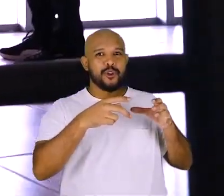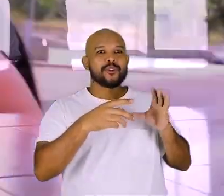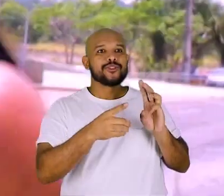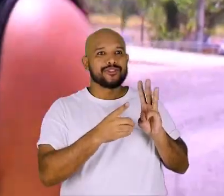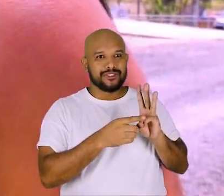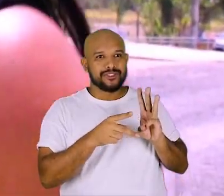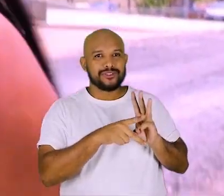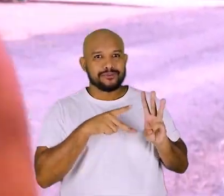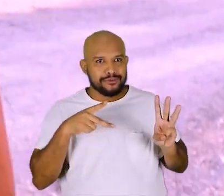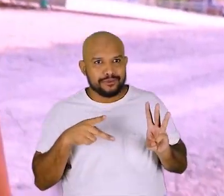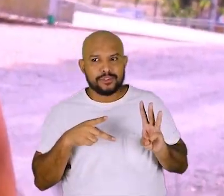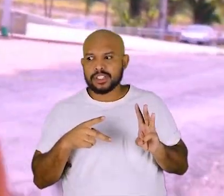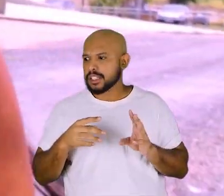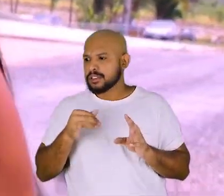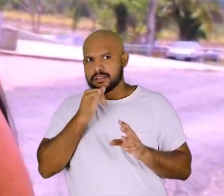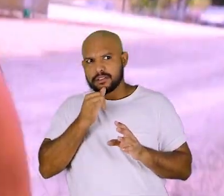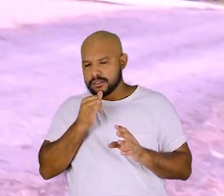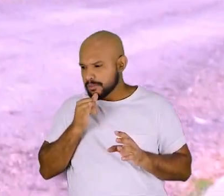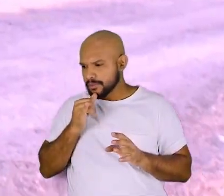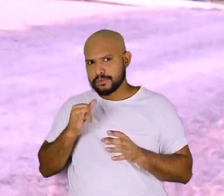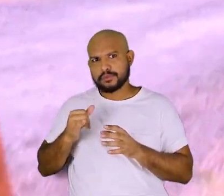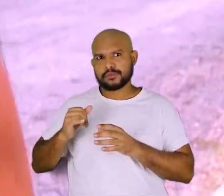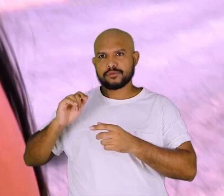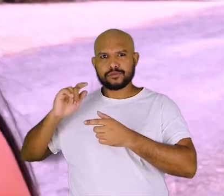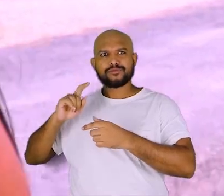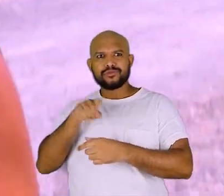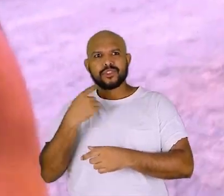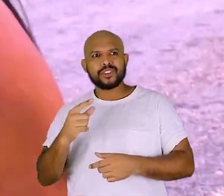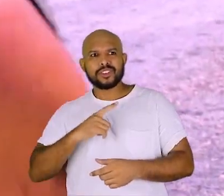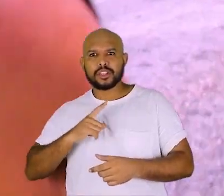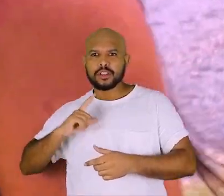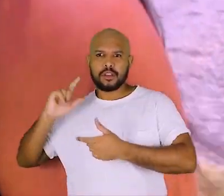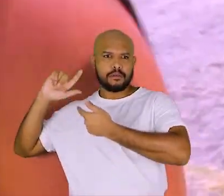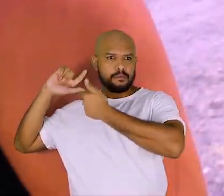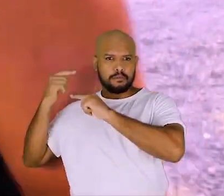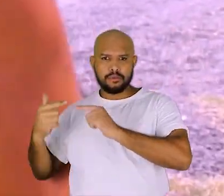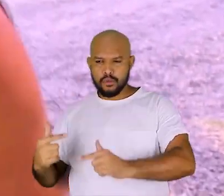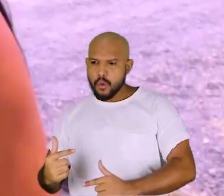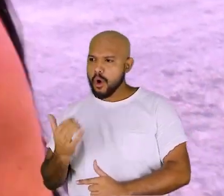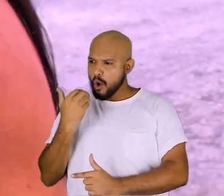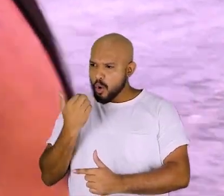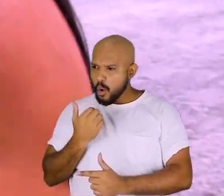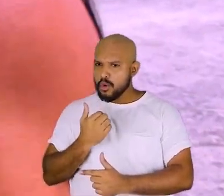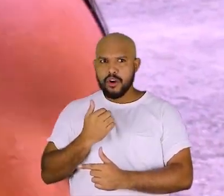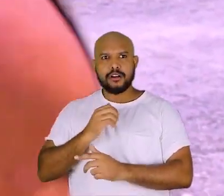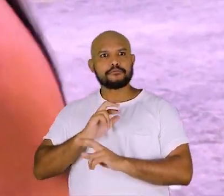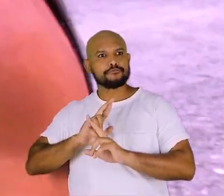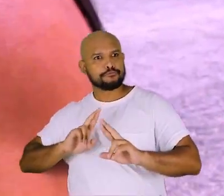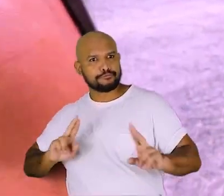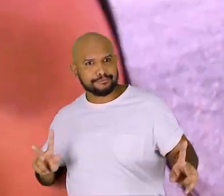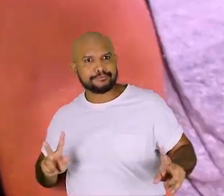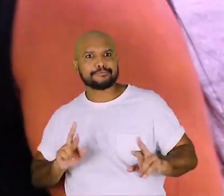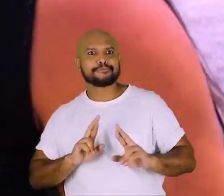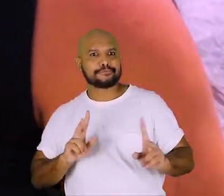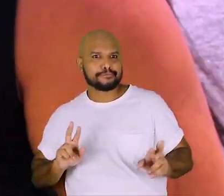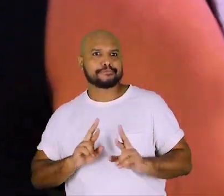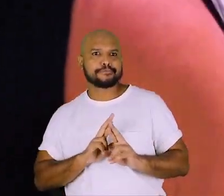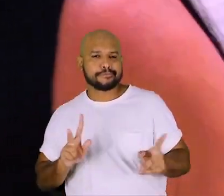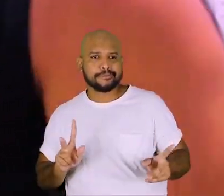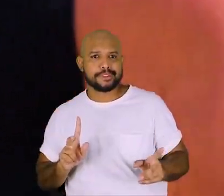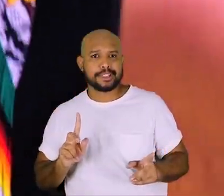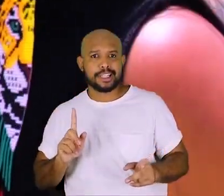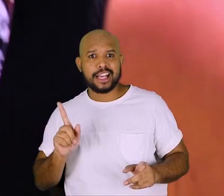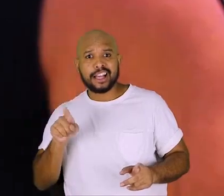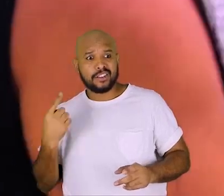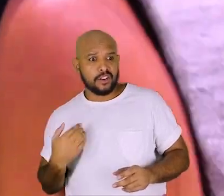comunidades, né? É uma alimentação, às vezes a gente chega e olha e vê assim, nossa, não sei nem o que eu estou